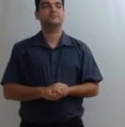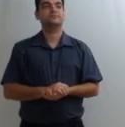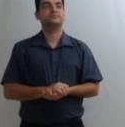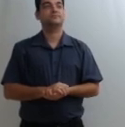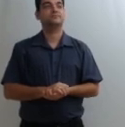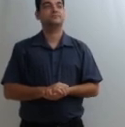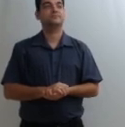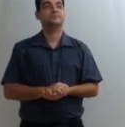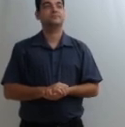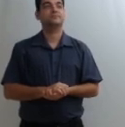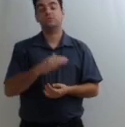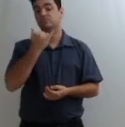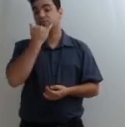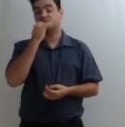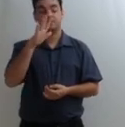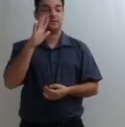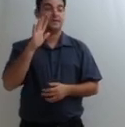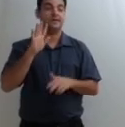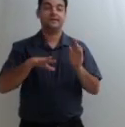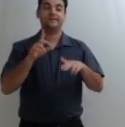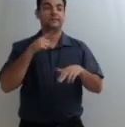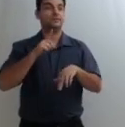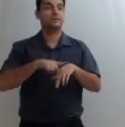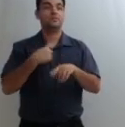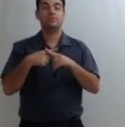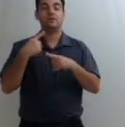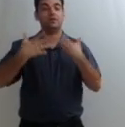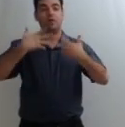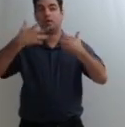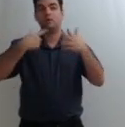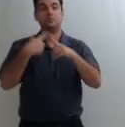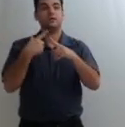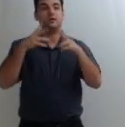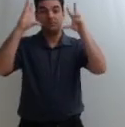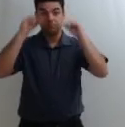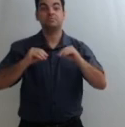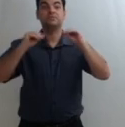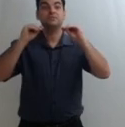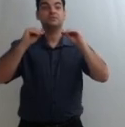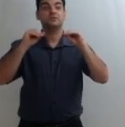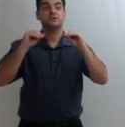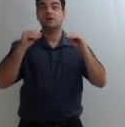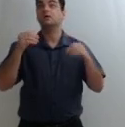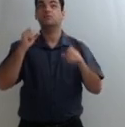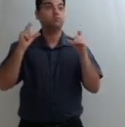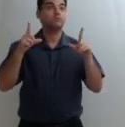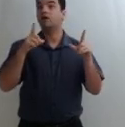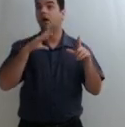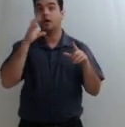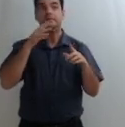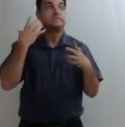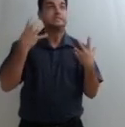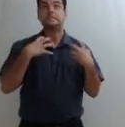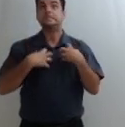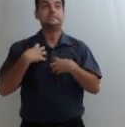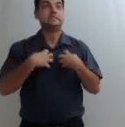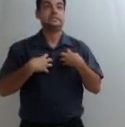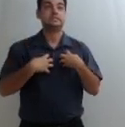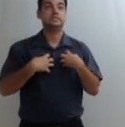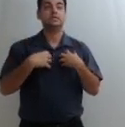pedir perdão se houver alguma intercorrência aqui na minha fala, porque houve um pique de luz aqui na minha casa há pouco. Então, se tiver algum problema,